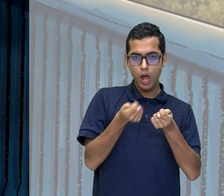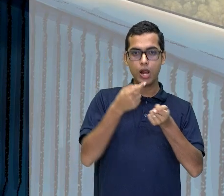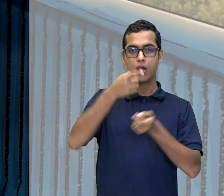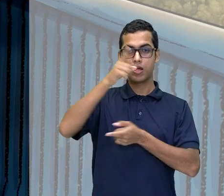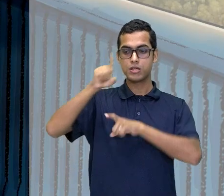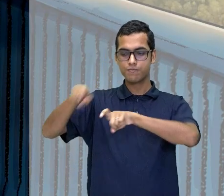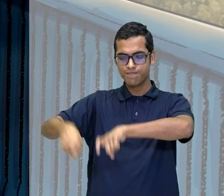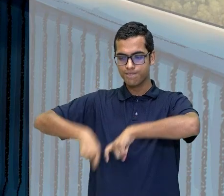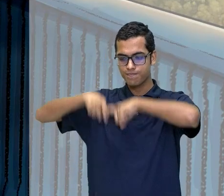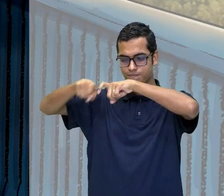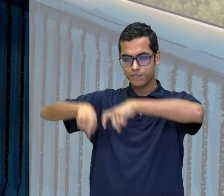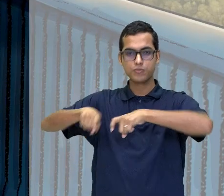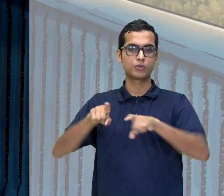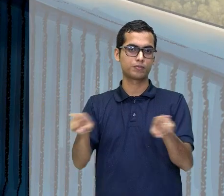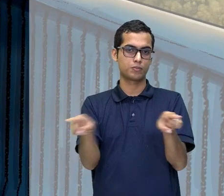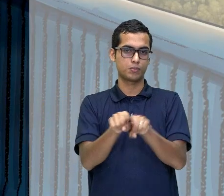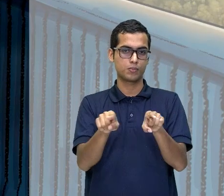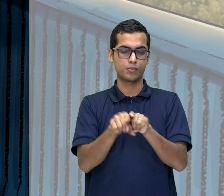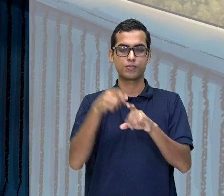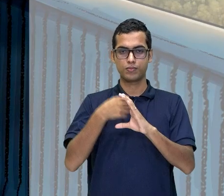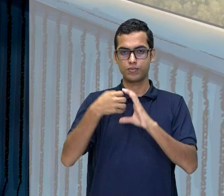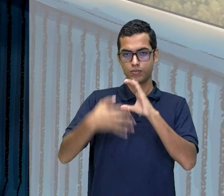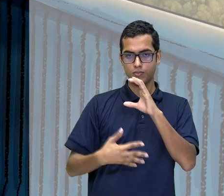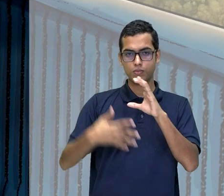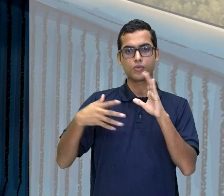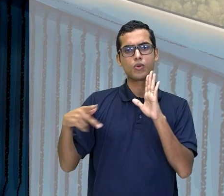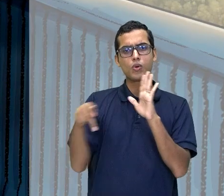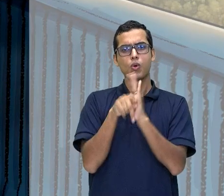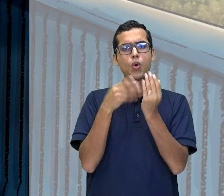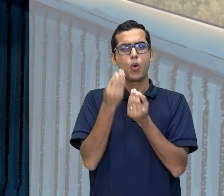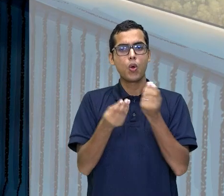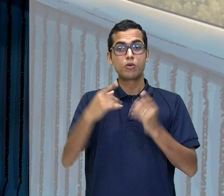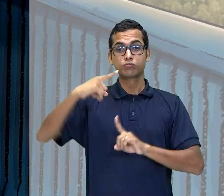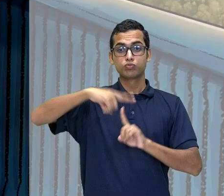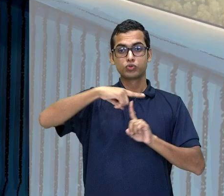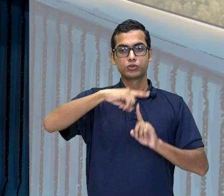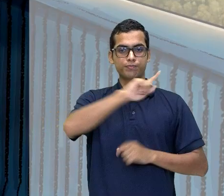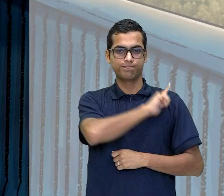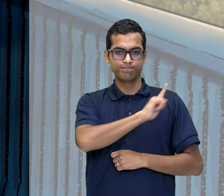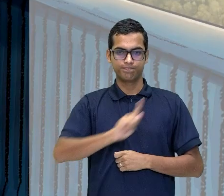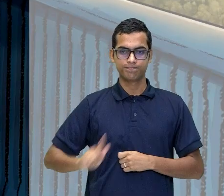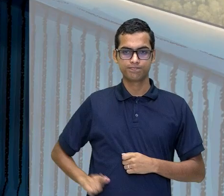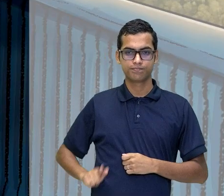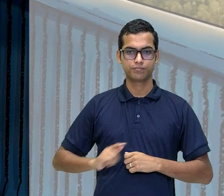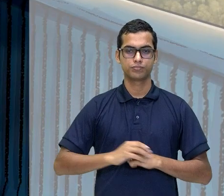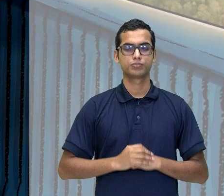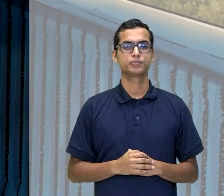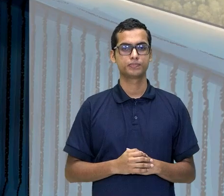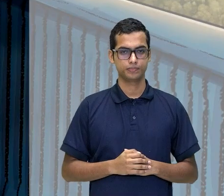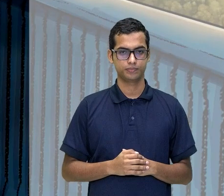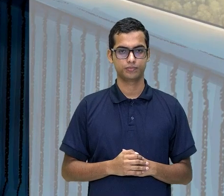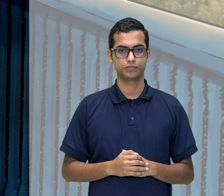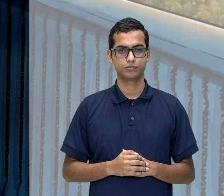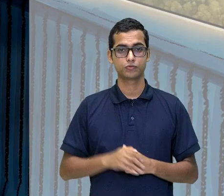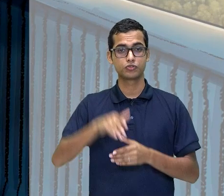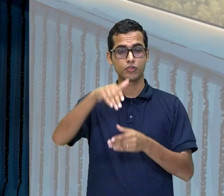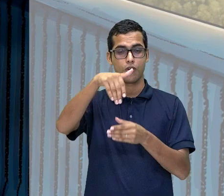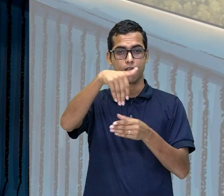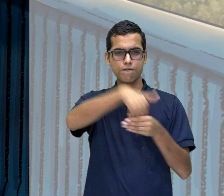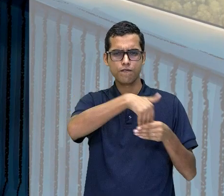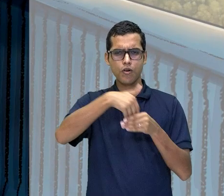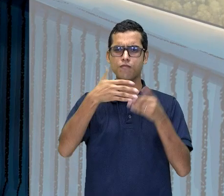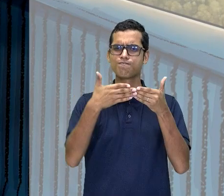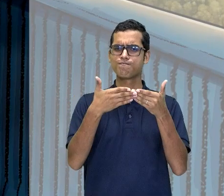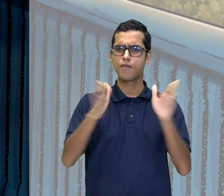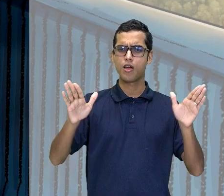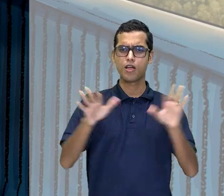se caracterizaram por ser uma forma de governo onde o voto ele era aberto. Como assim,